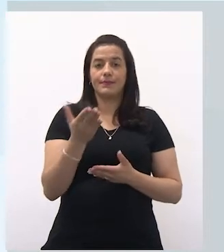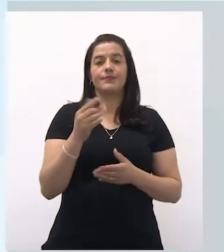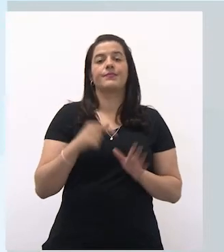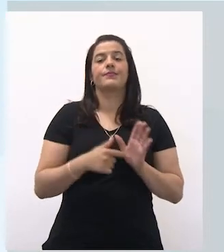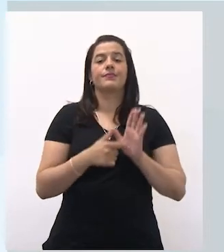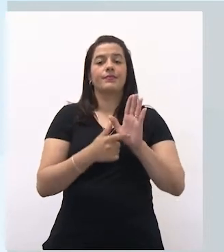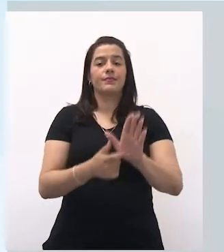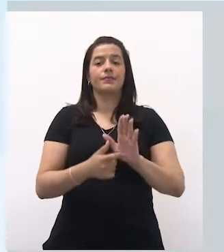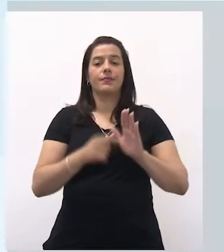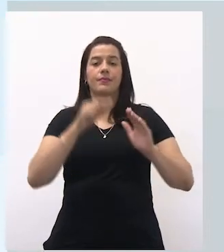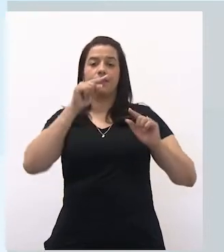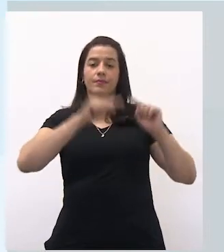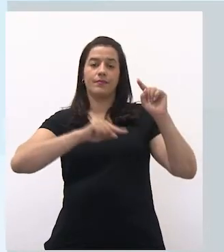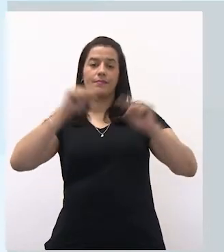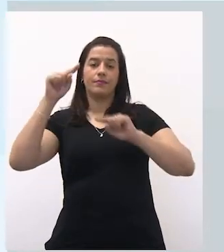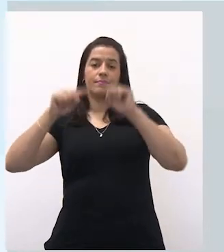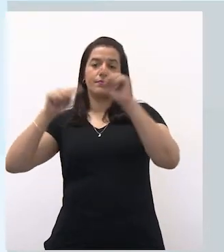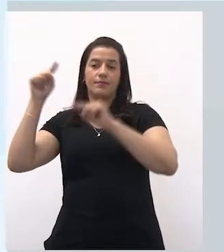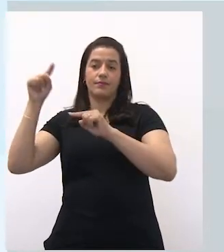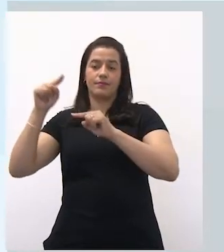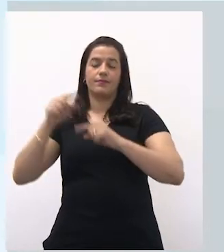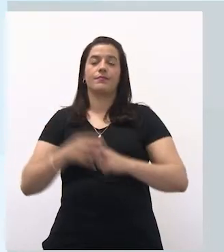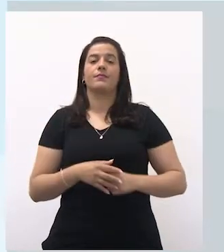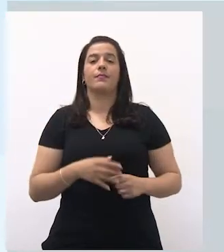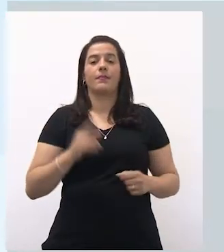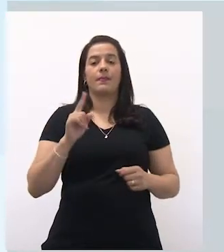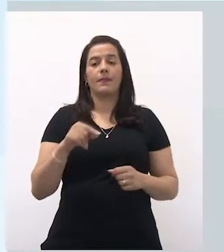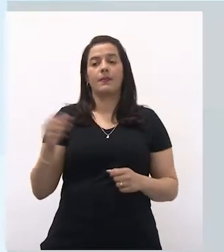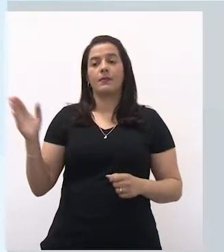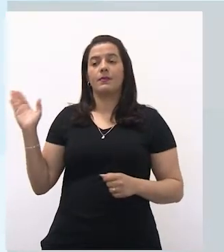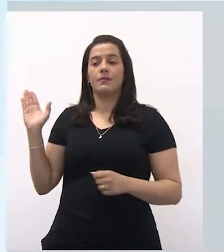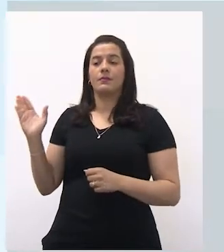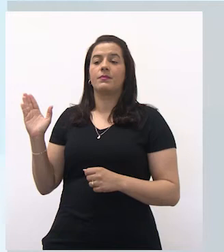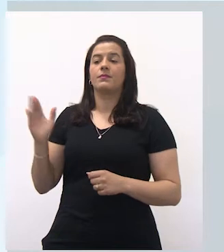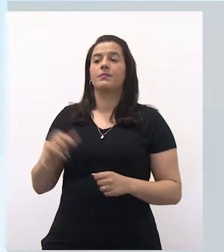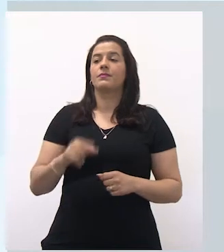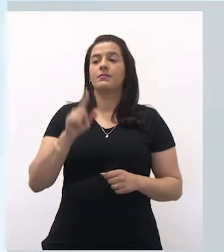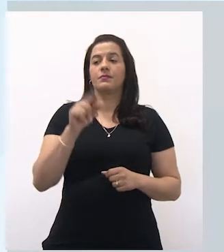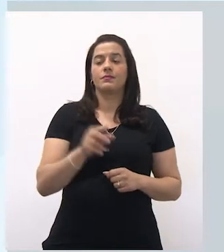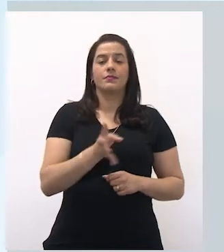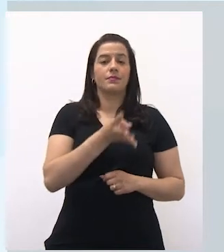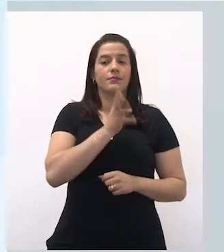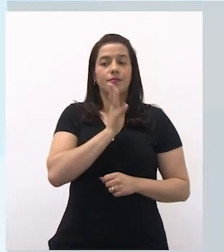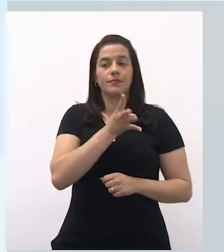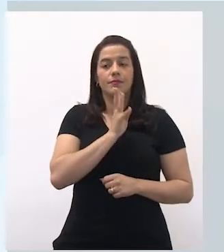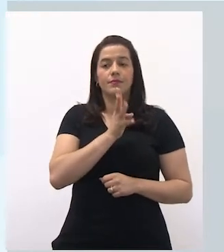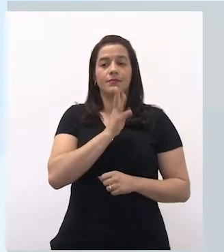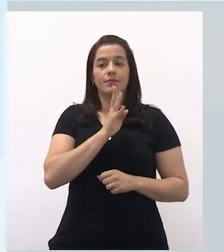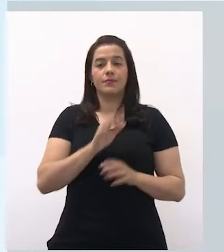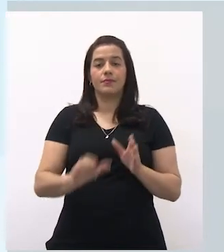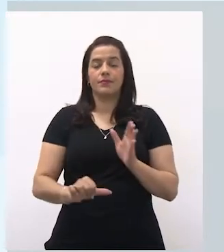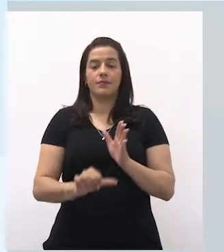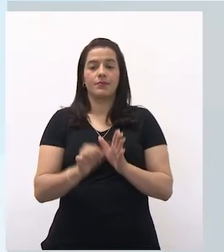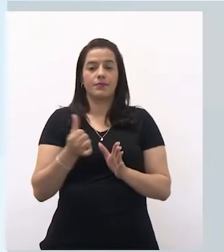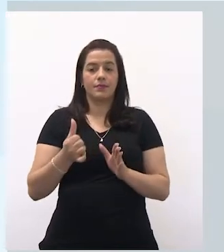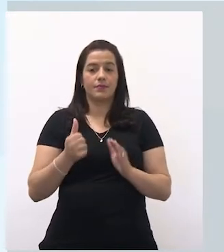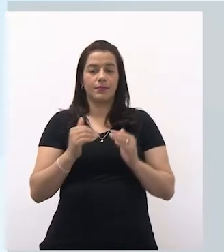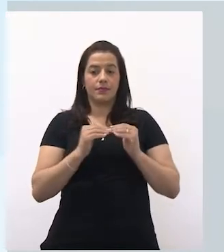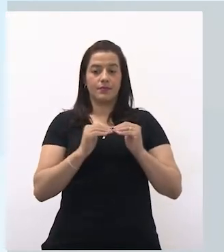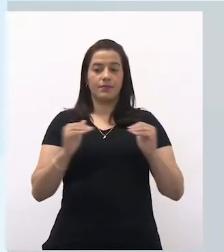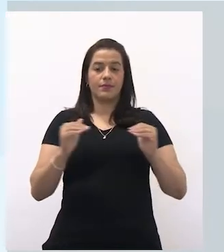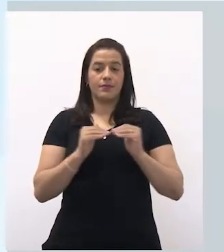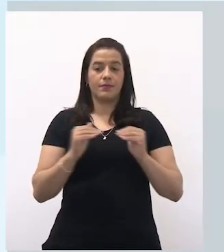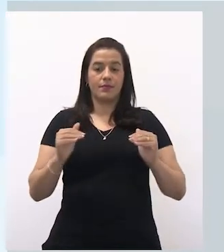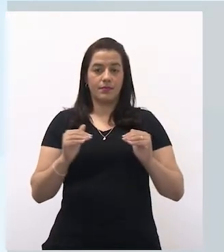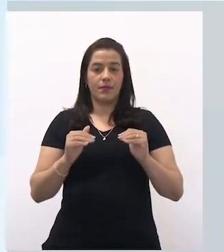mostrar os níveis, por exemplo. Então, quando eu faço esse exercício de conhecimento, eu estou no primeiro nível, que é o nível